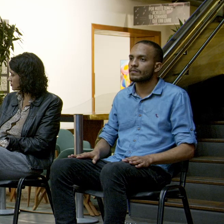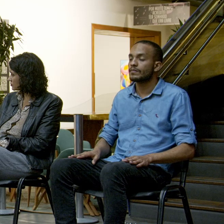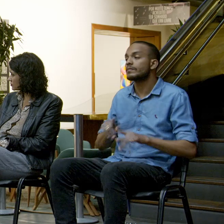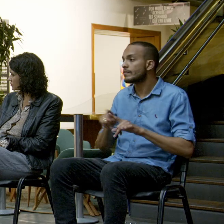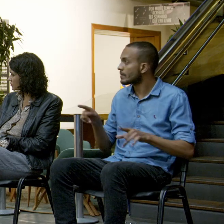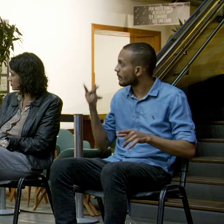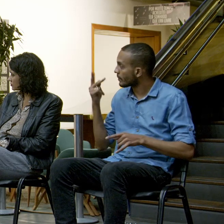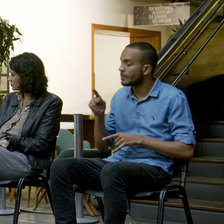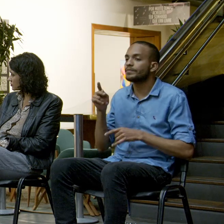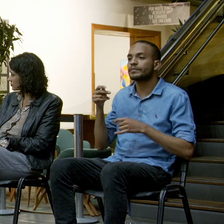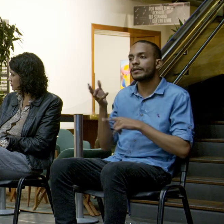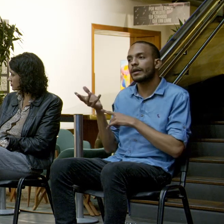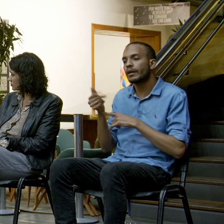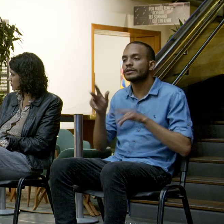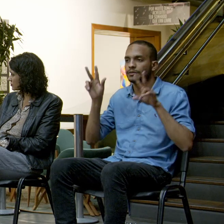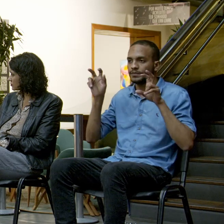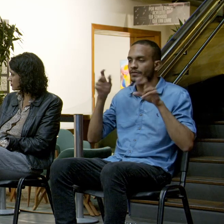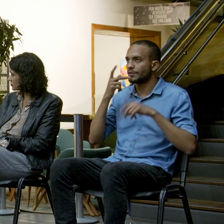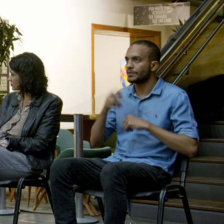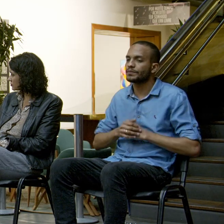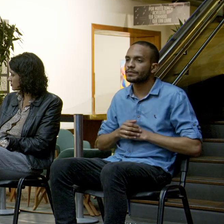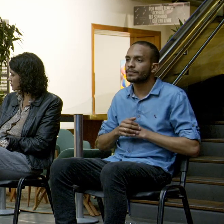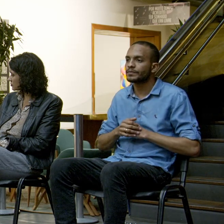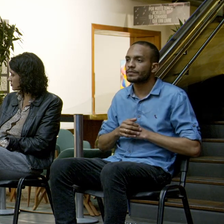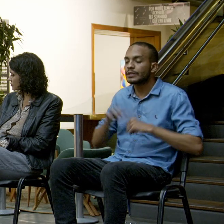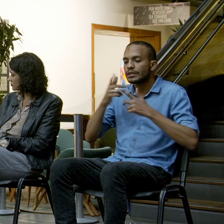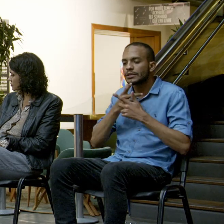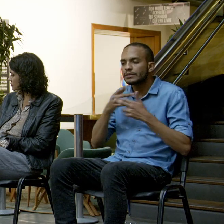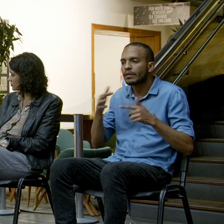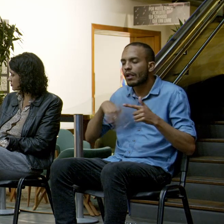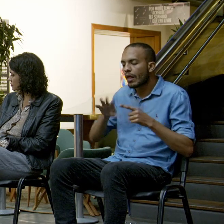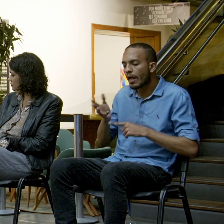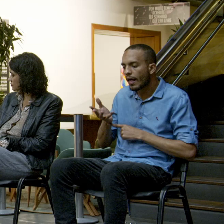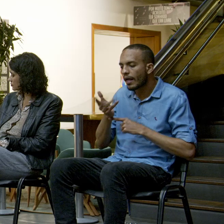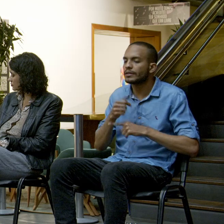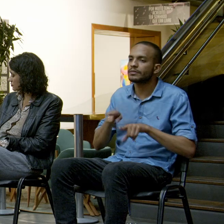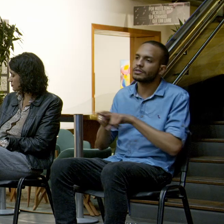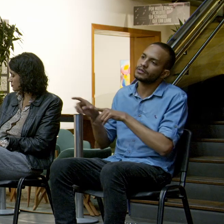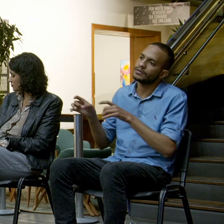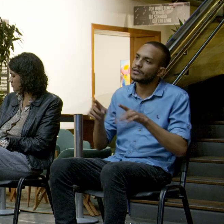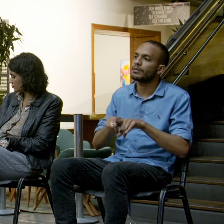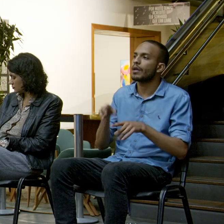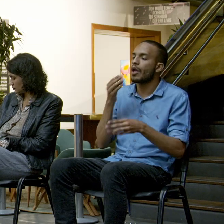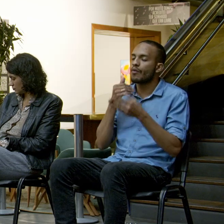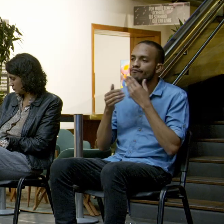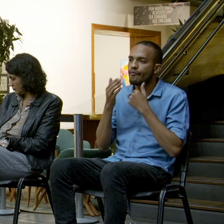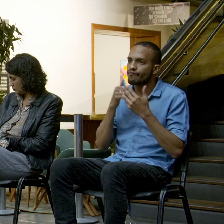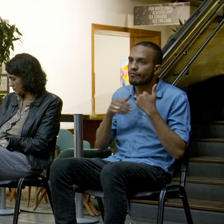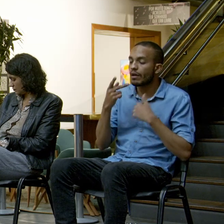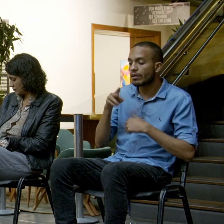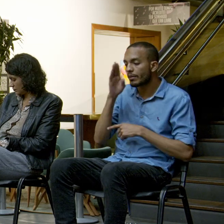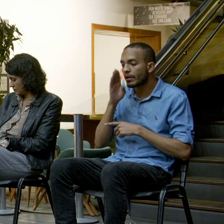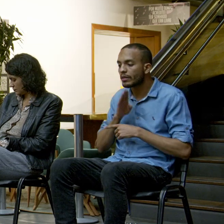Nas palavras da artista, abre aspas, diversamente da pop art americana, a incorporação do elemento popular no Brasil